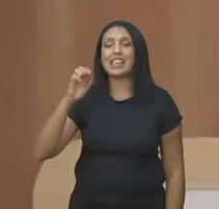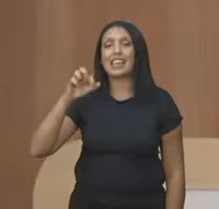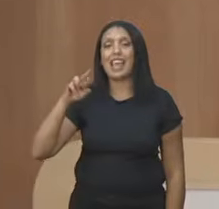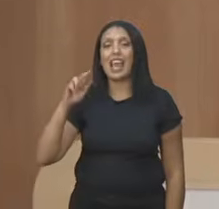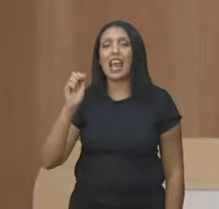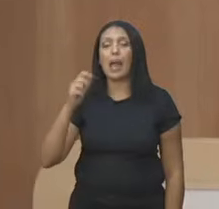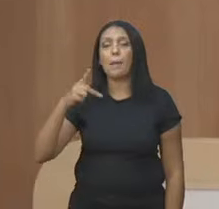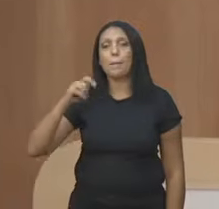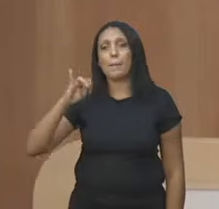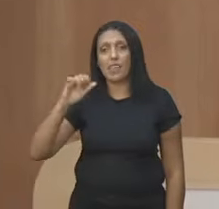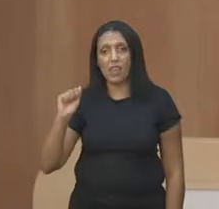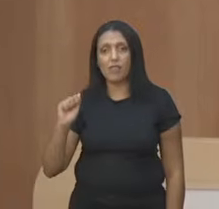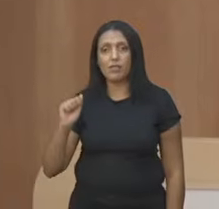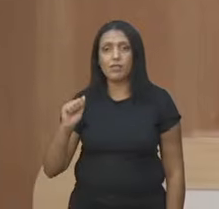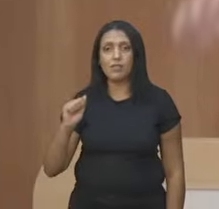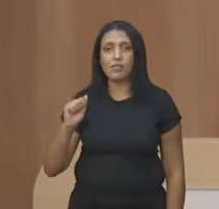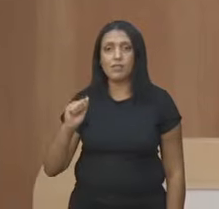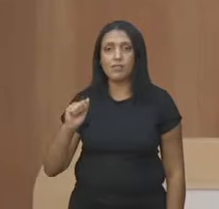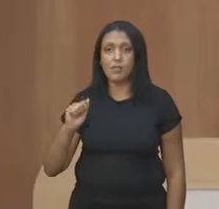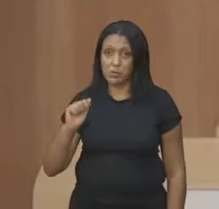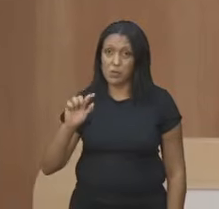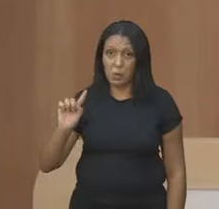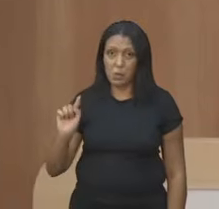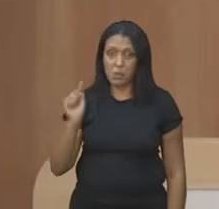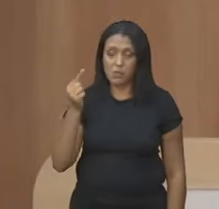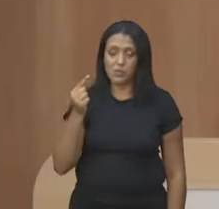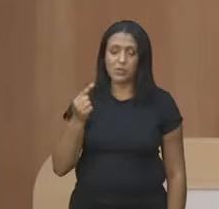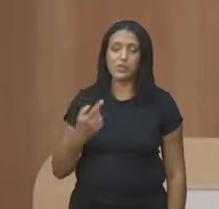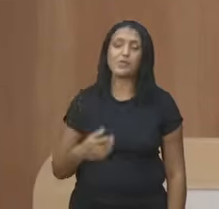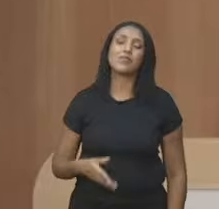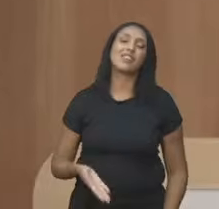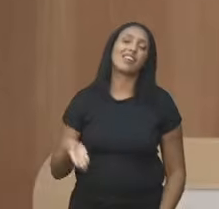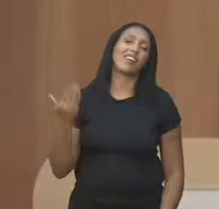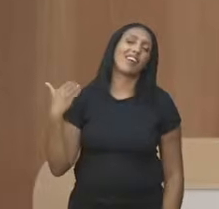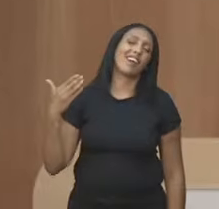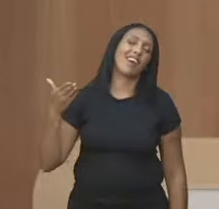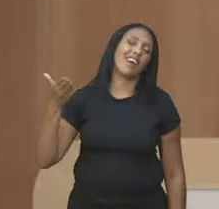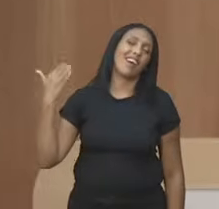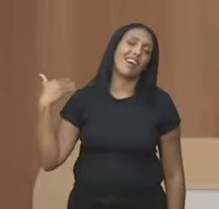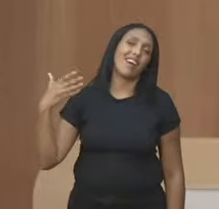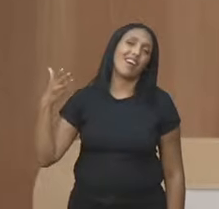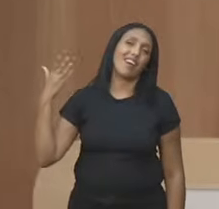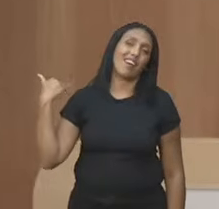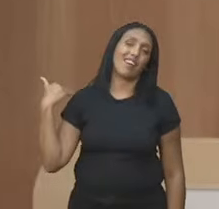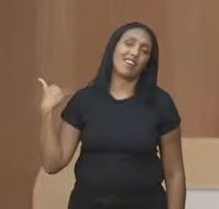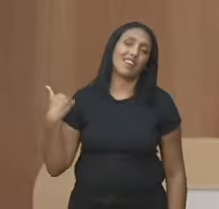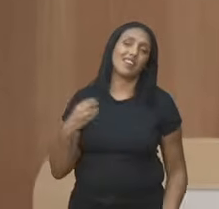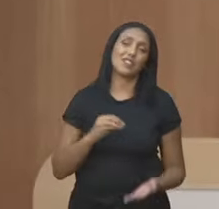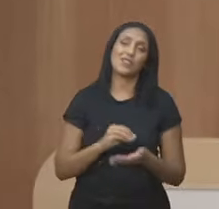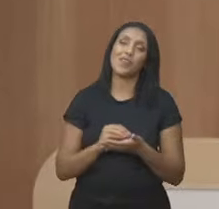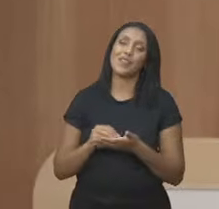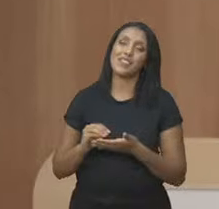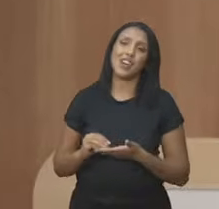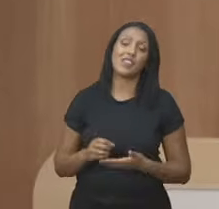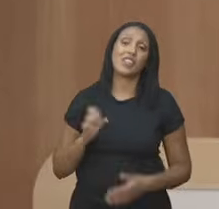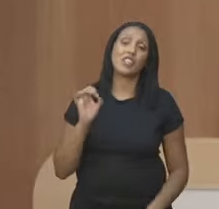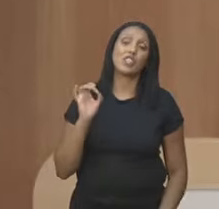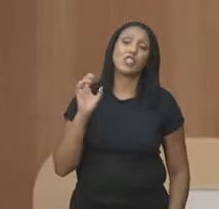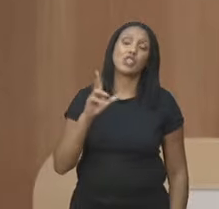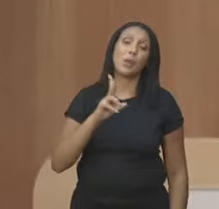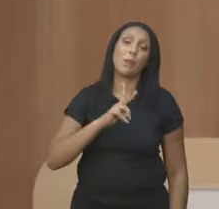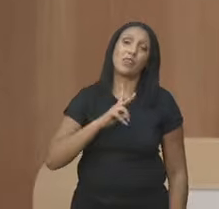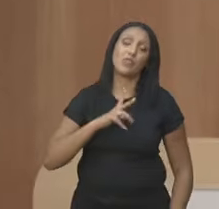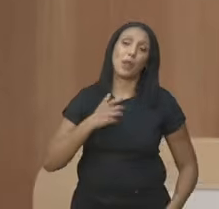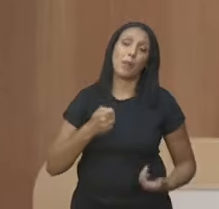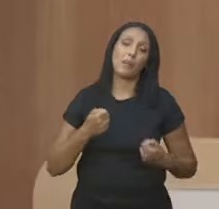privada, particular. A máquina que a gente tinha aqui, uma máquina muito boa, muito moderna, estava no Hospital São Francisco,